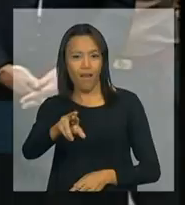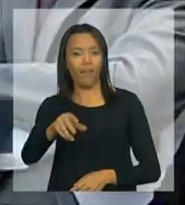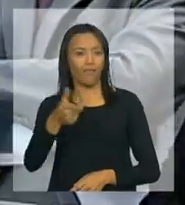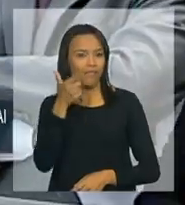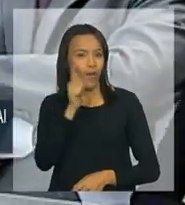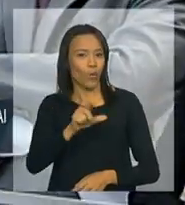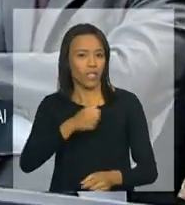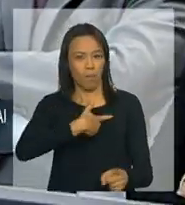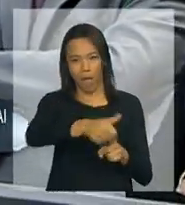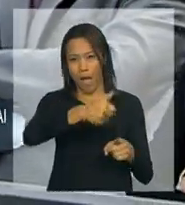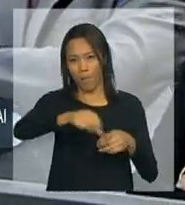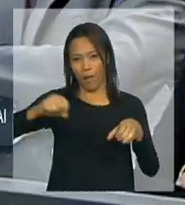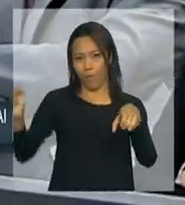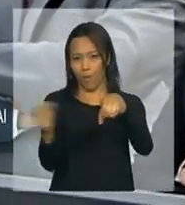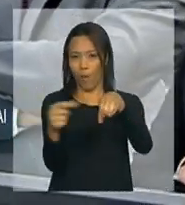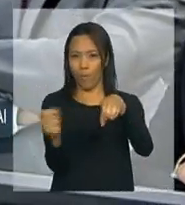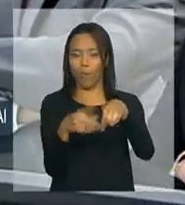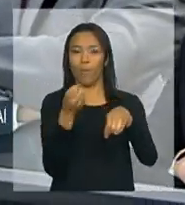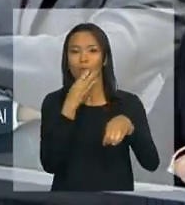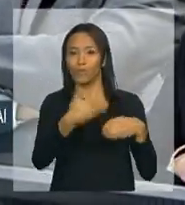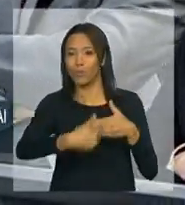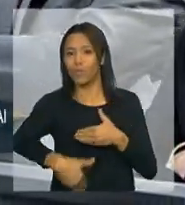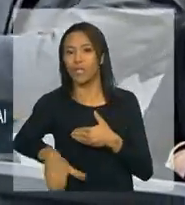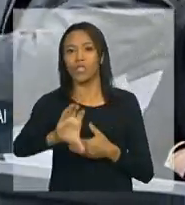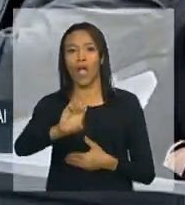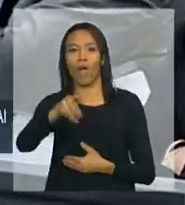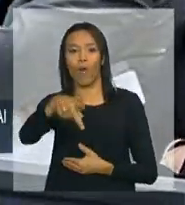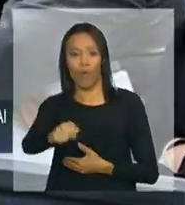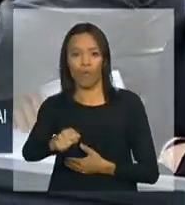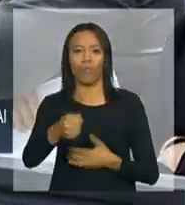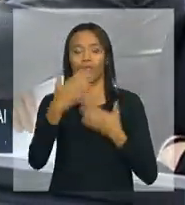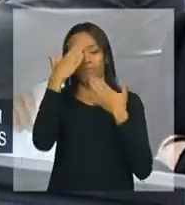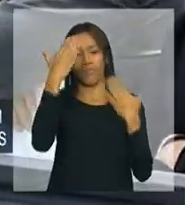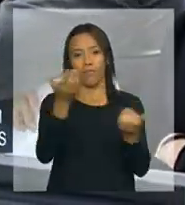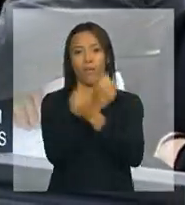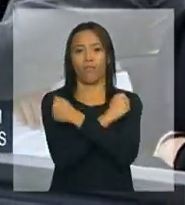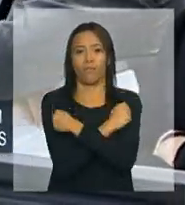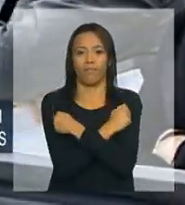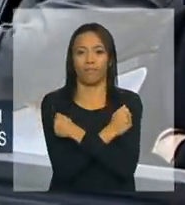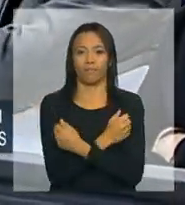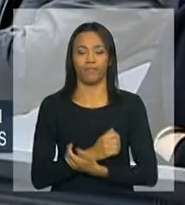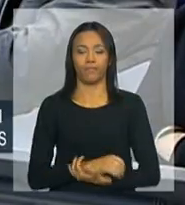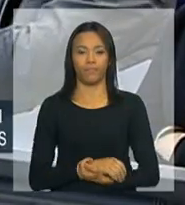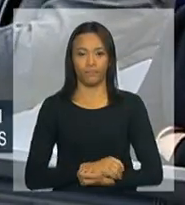durante a Copa das Confederações. Agora, um abraço a todos.